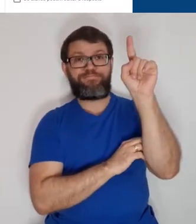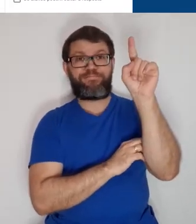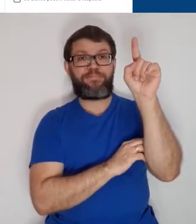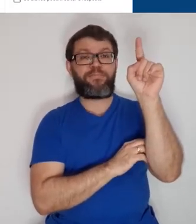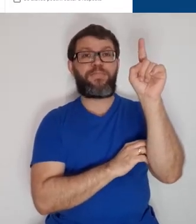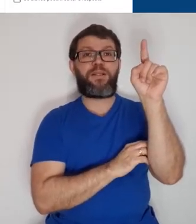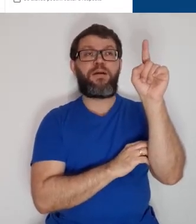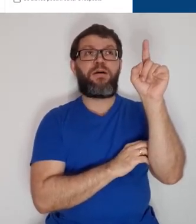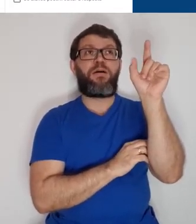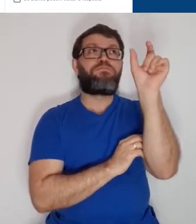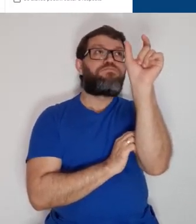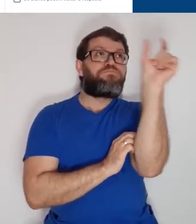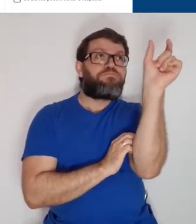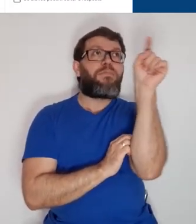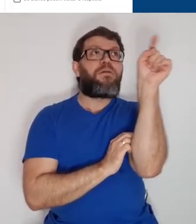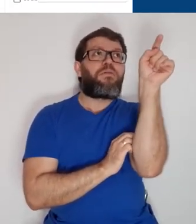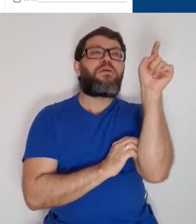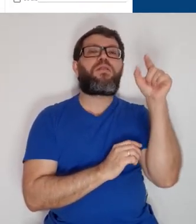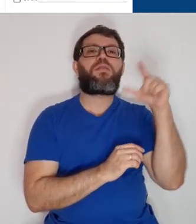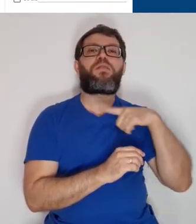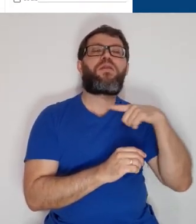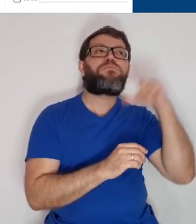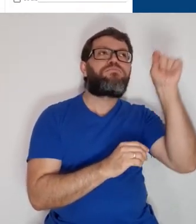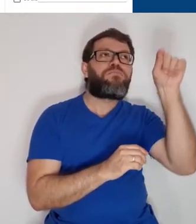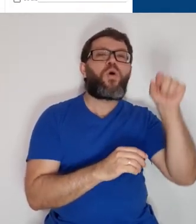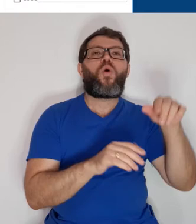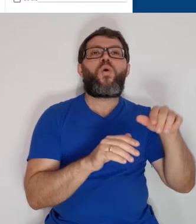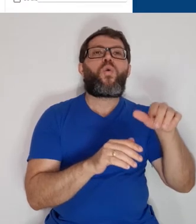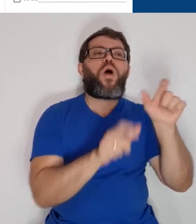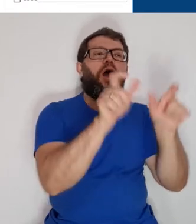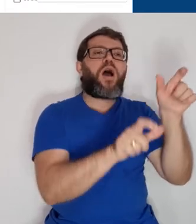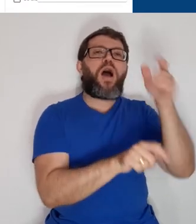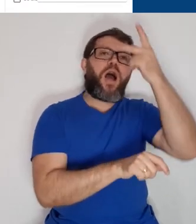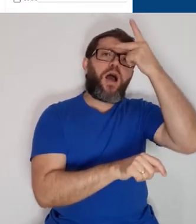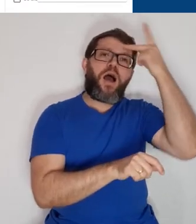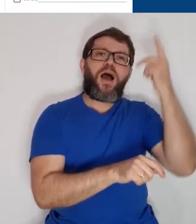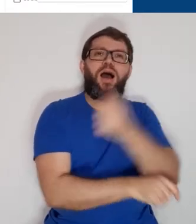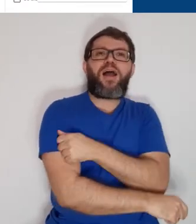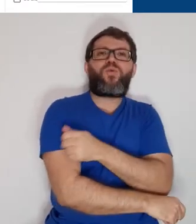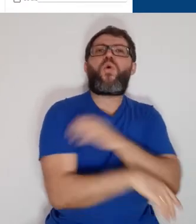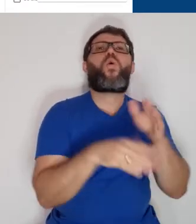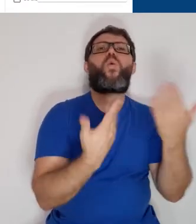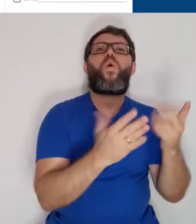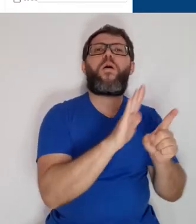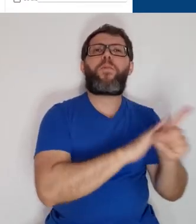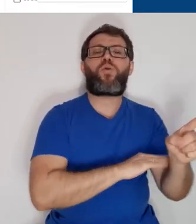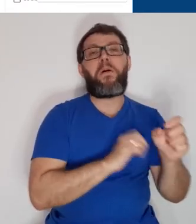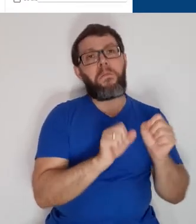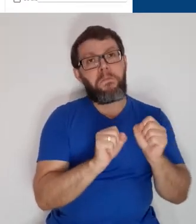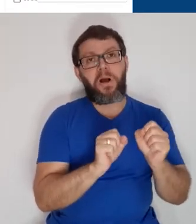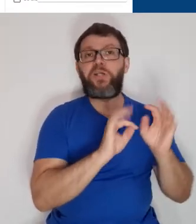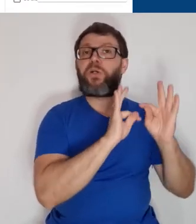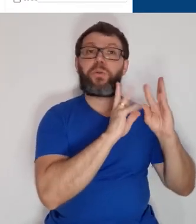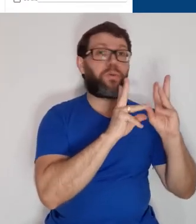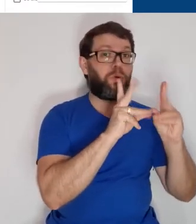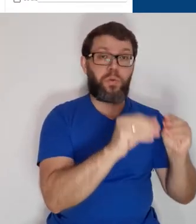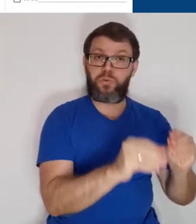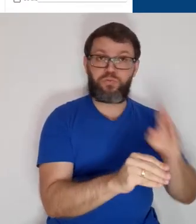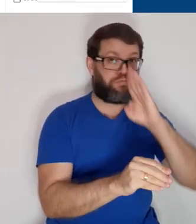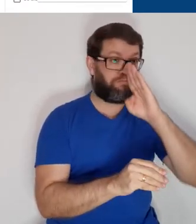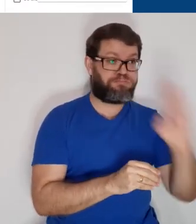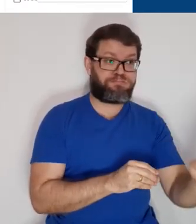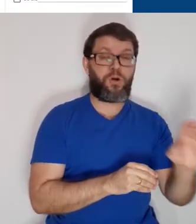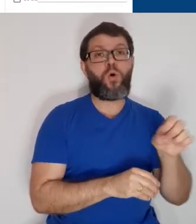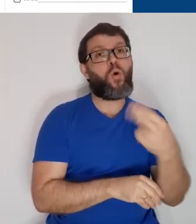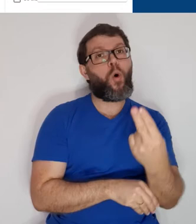caixa de seleção que fica logo à direita escolhemos para quais alunos será feita a pergunta podemos fazer para todos os alunos da